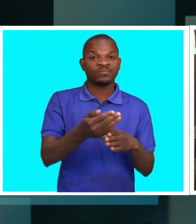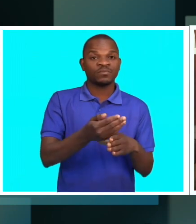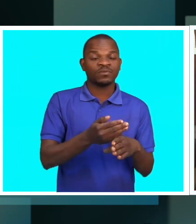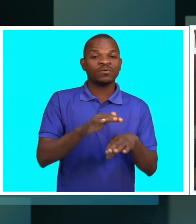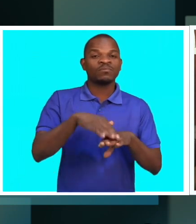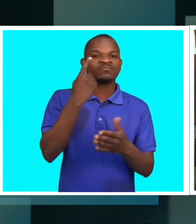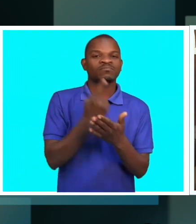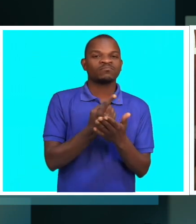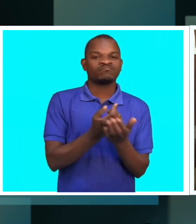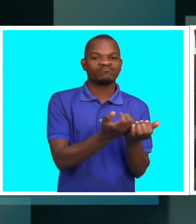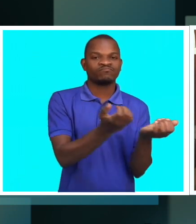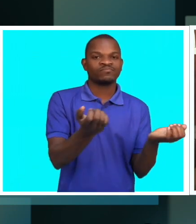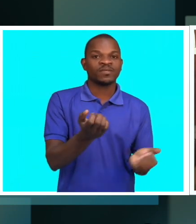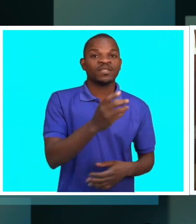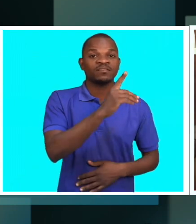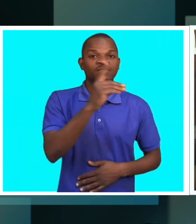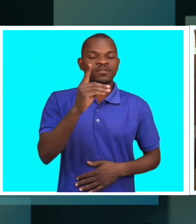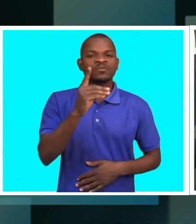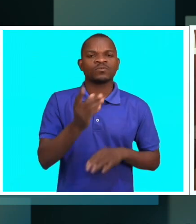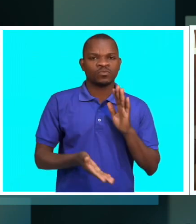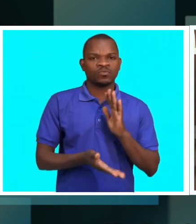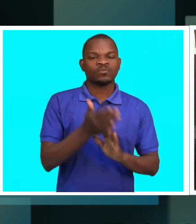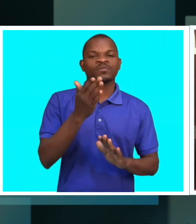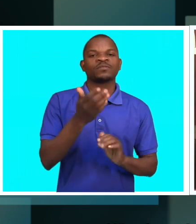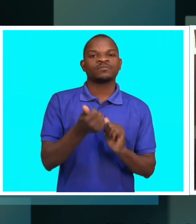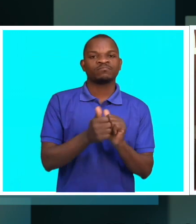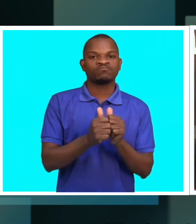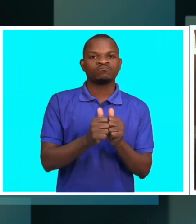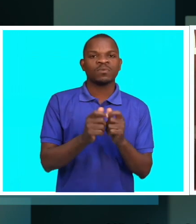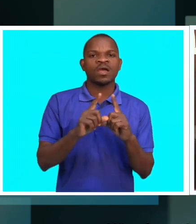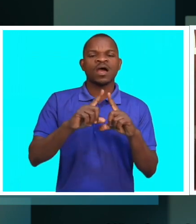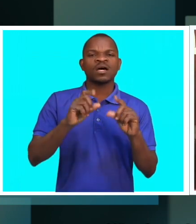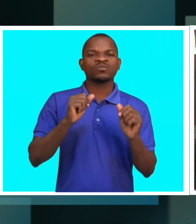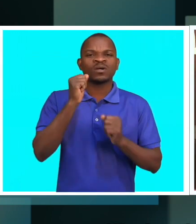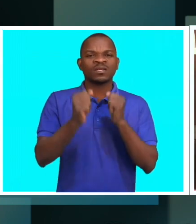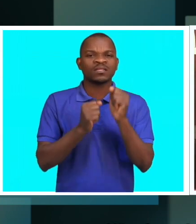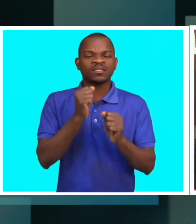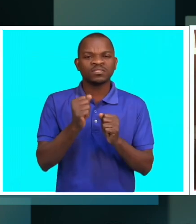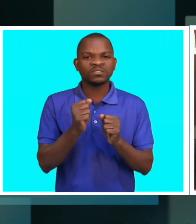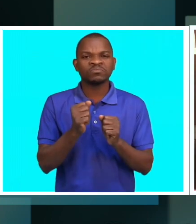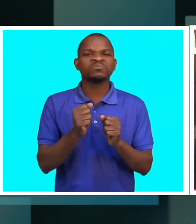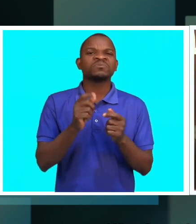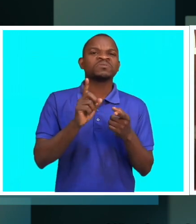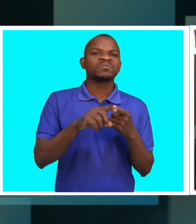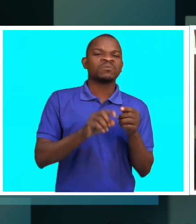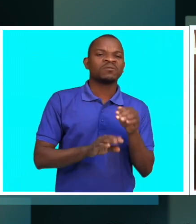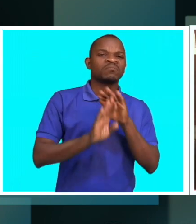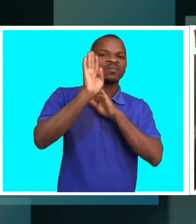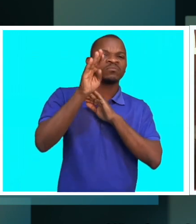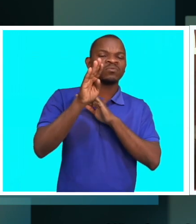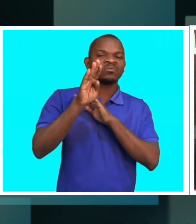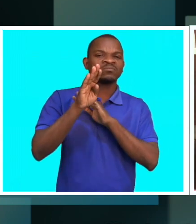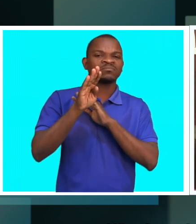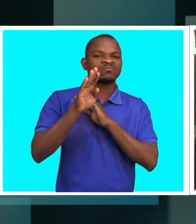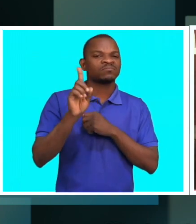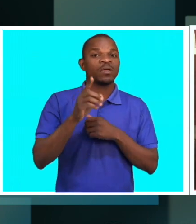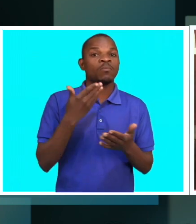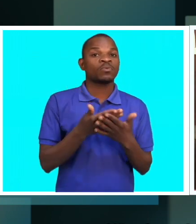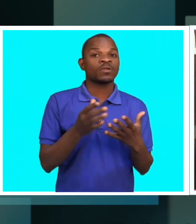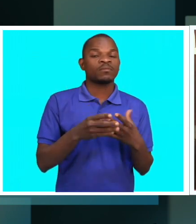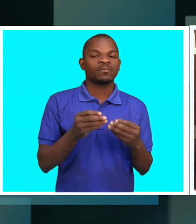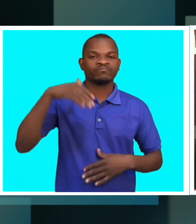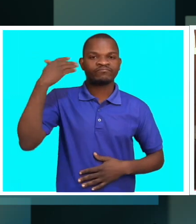pôr as nossas crianças com deficiência em movimento. Não só no atletismo, não só no basquetebol, no cadeirador, porque o material